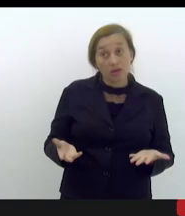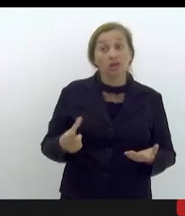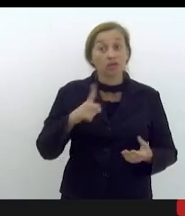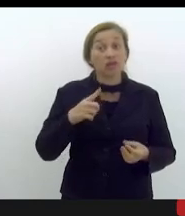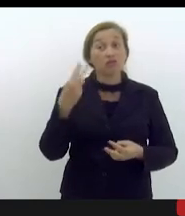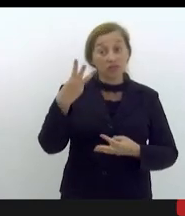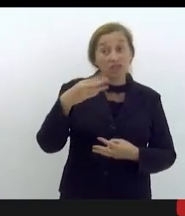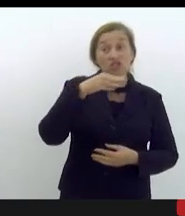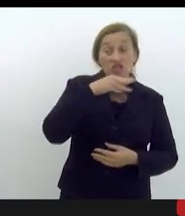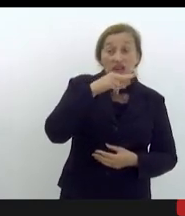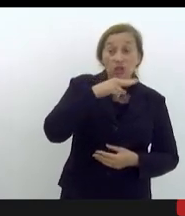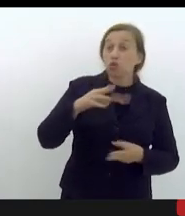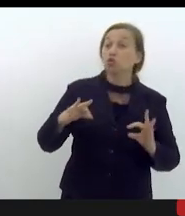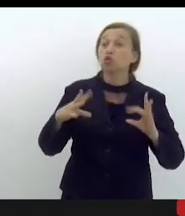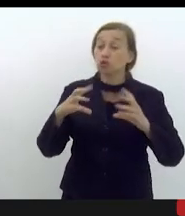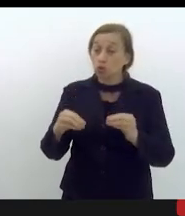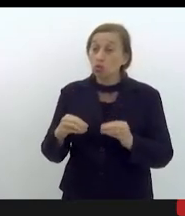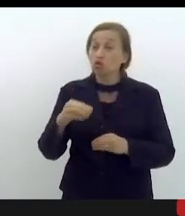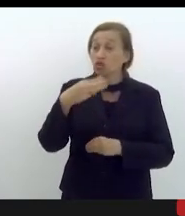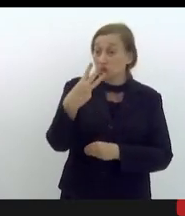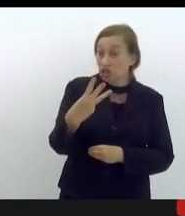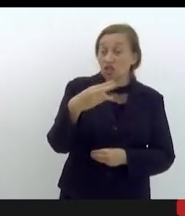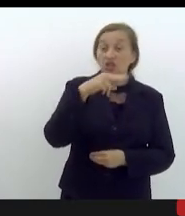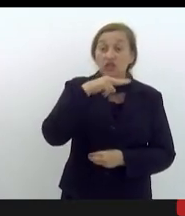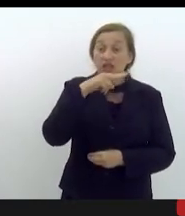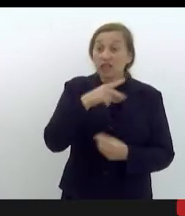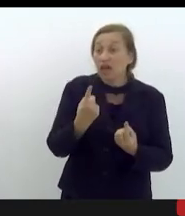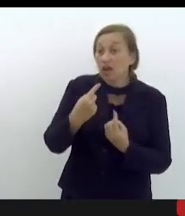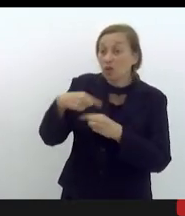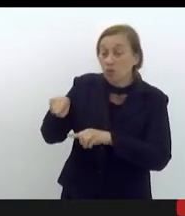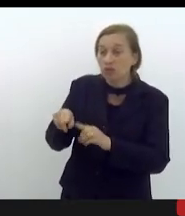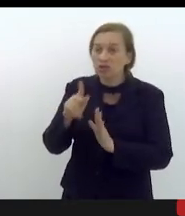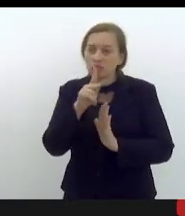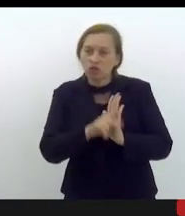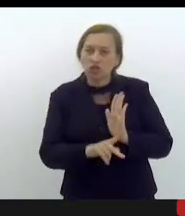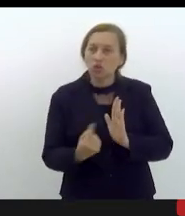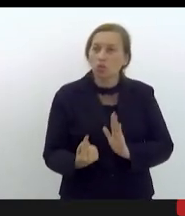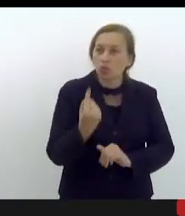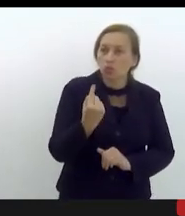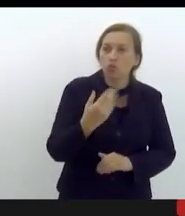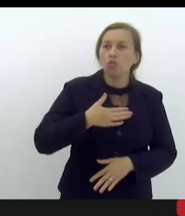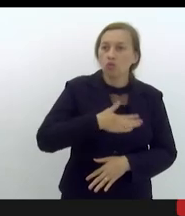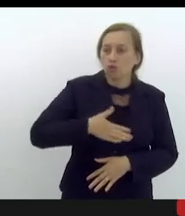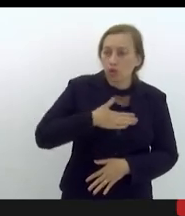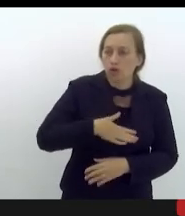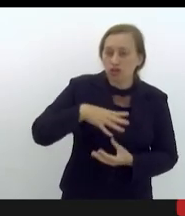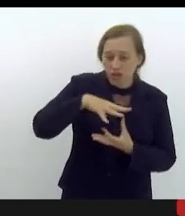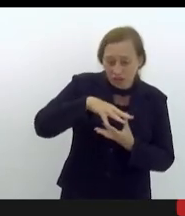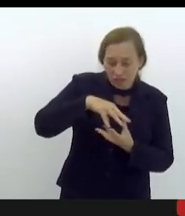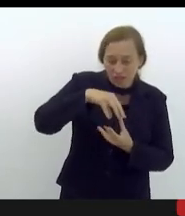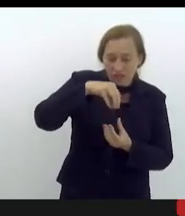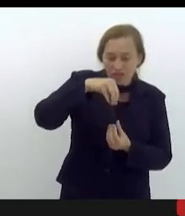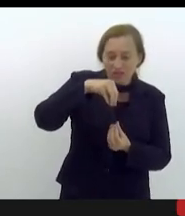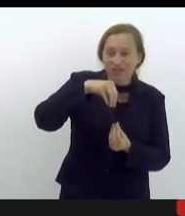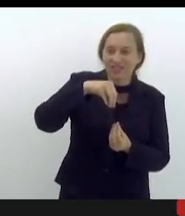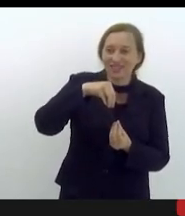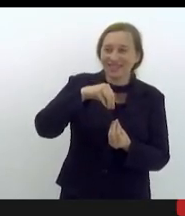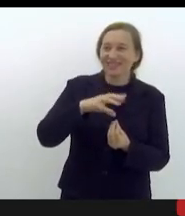internet todos os três netinhos são contra esse projeto um gosta de coxinha